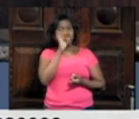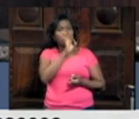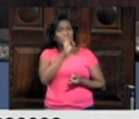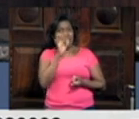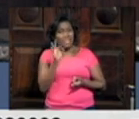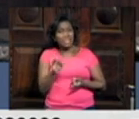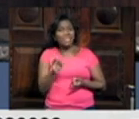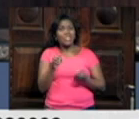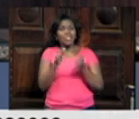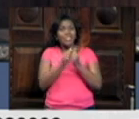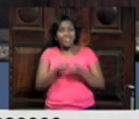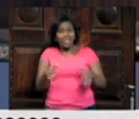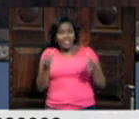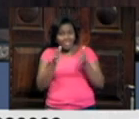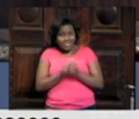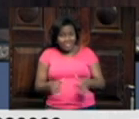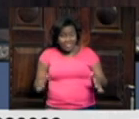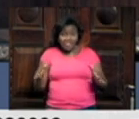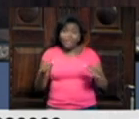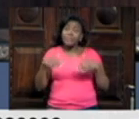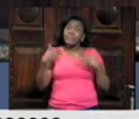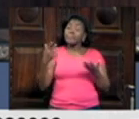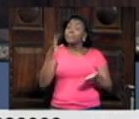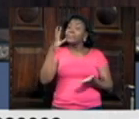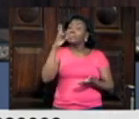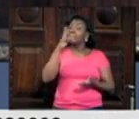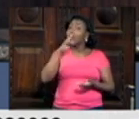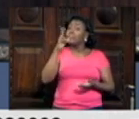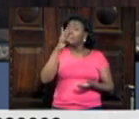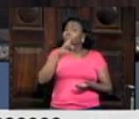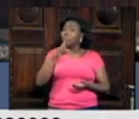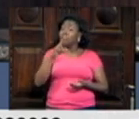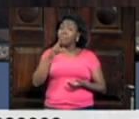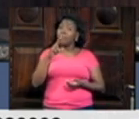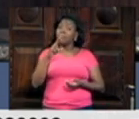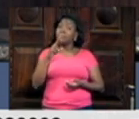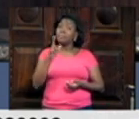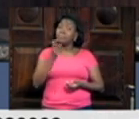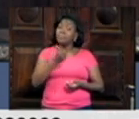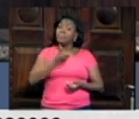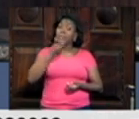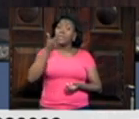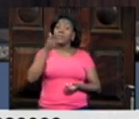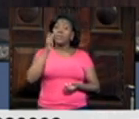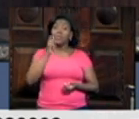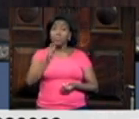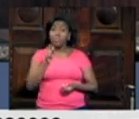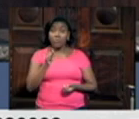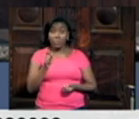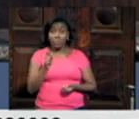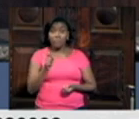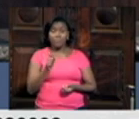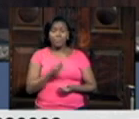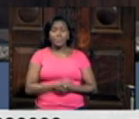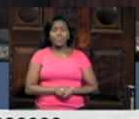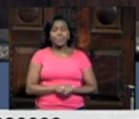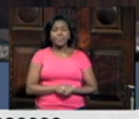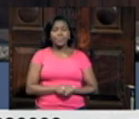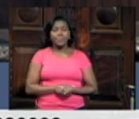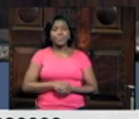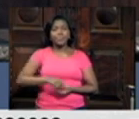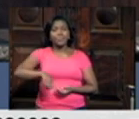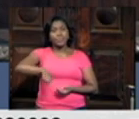da despesa corrente líquida, então me parece que seria de bom tom nós pudéssemos, pode deixar,